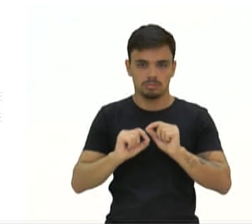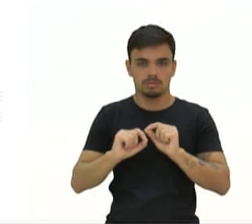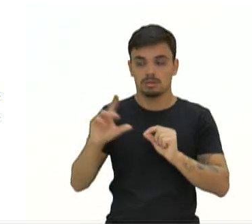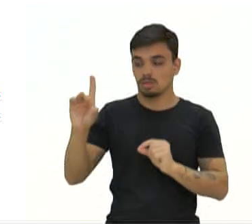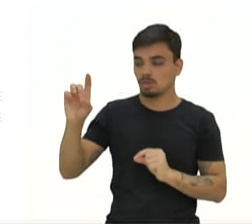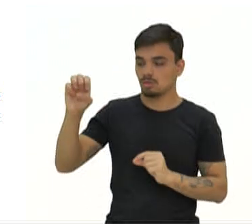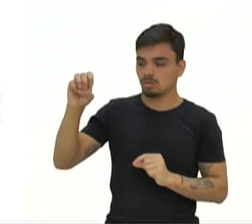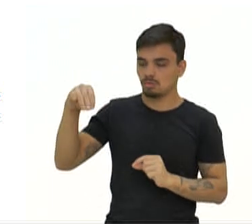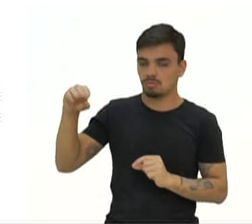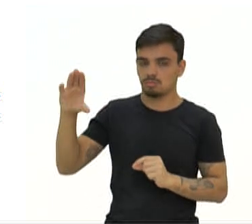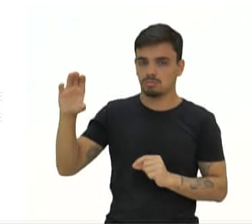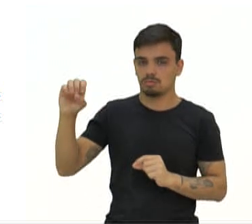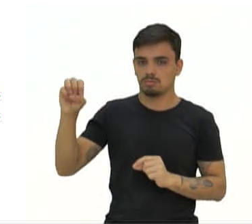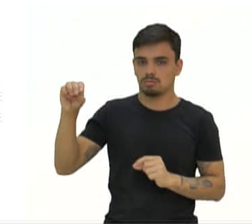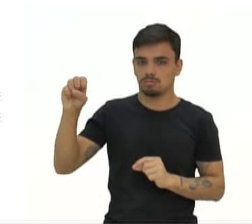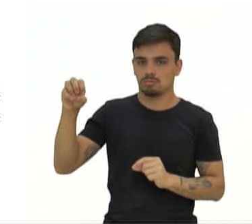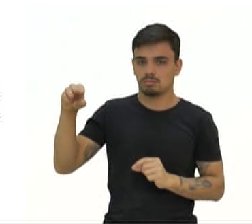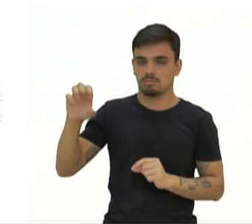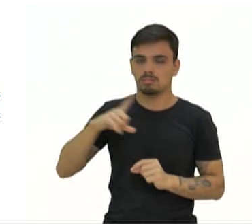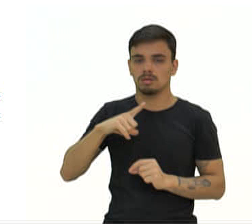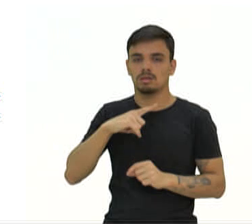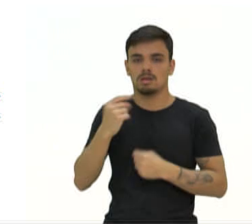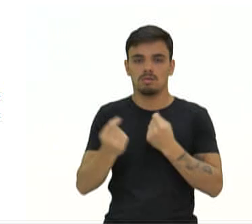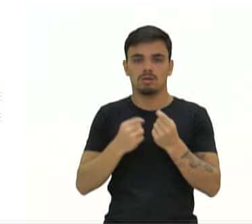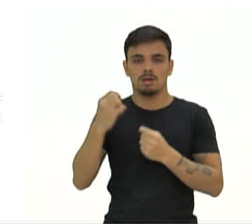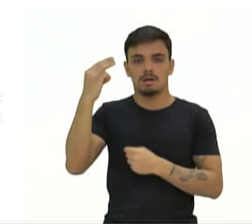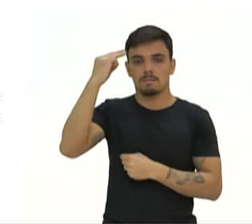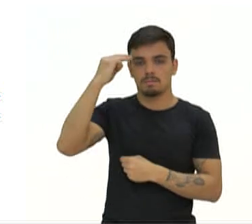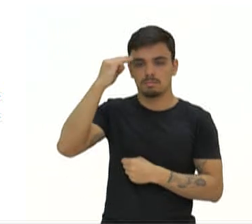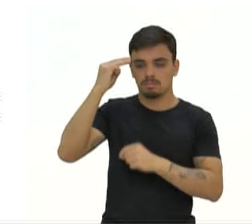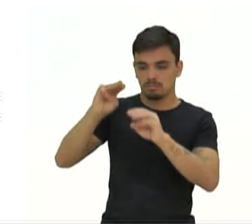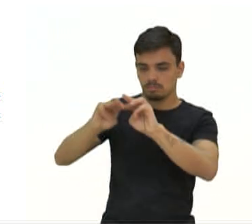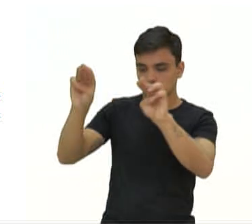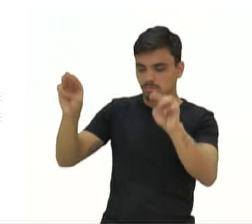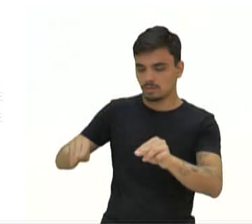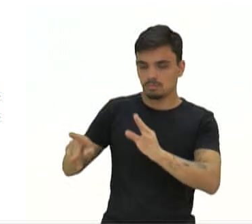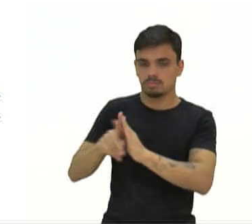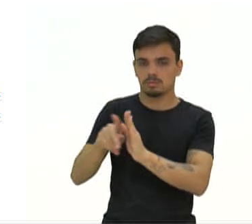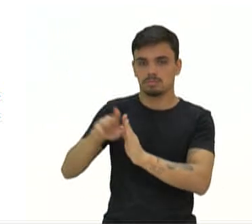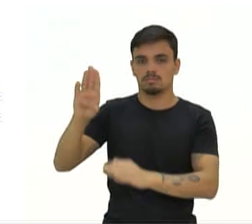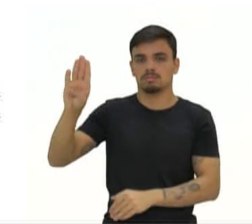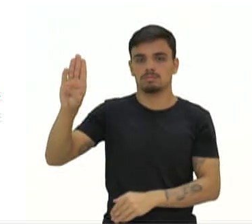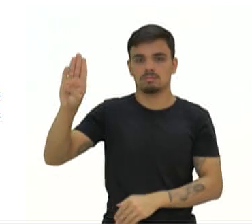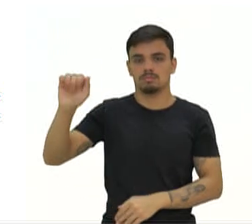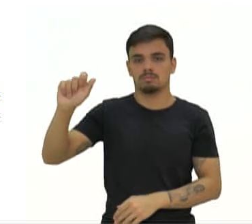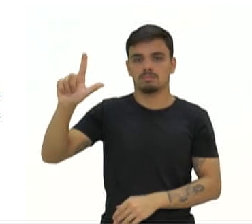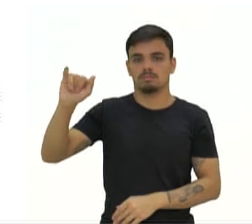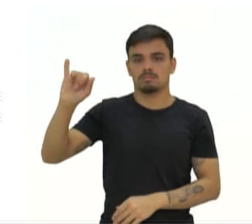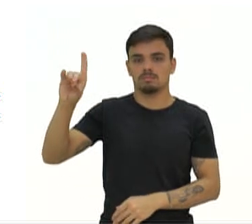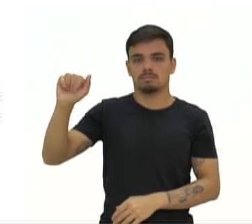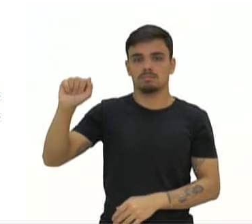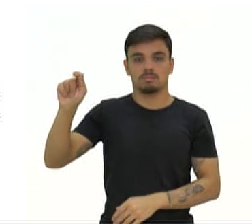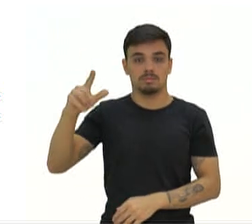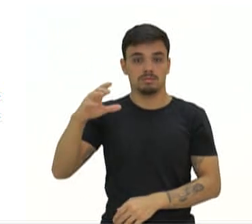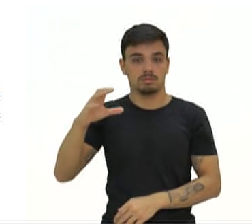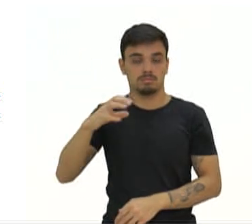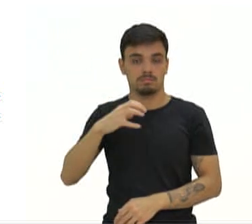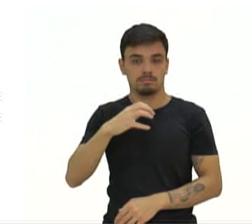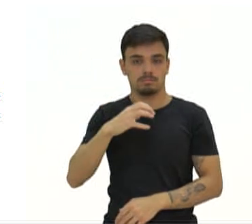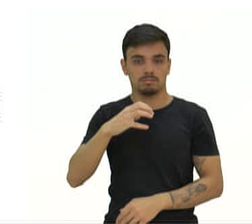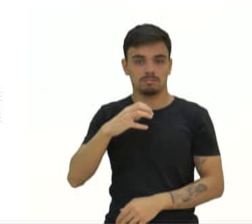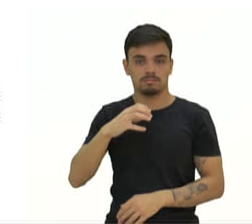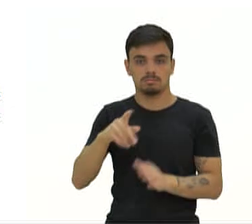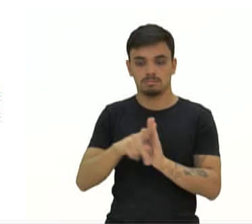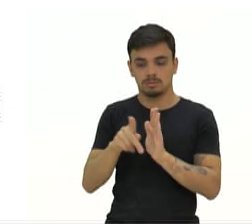tá? Que está lá no Memorial da Balaiada, em Caxias, no Maranhão. Então, veja aqui essa